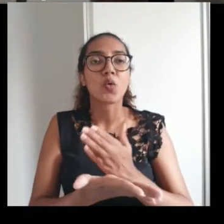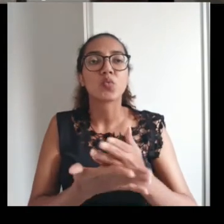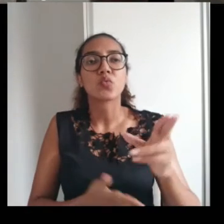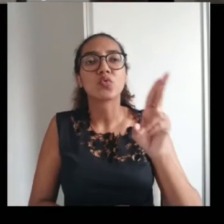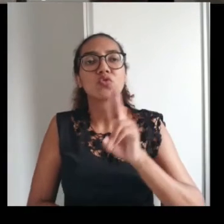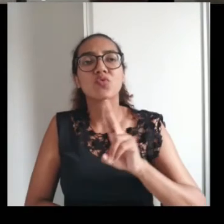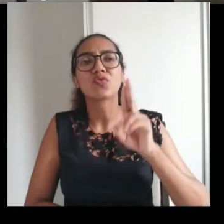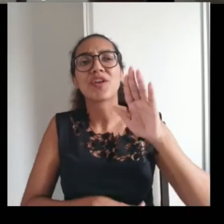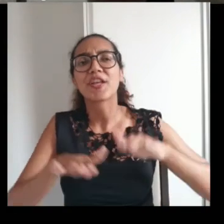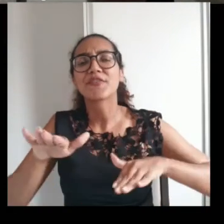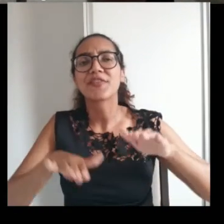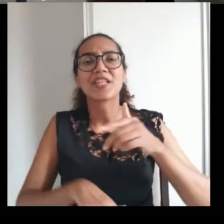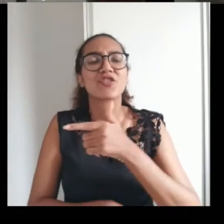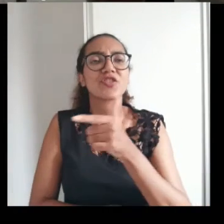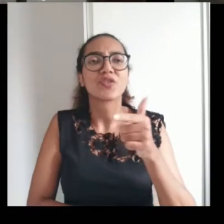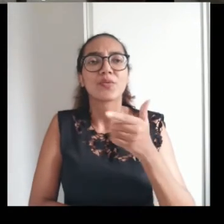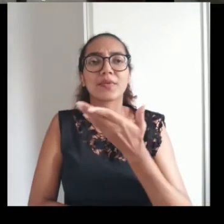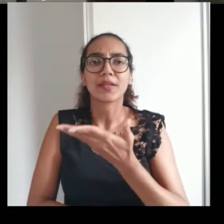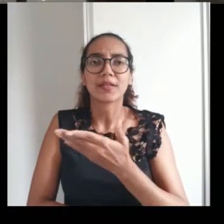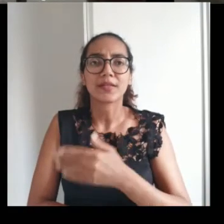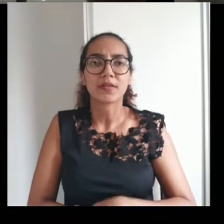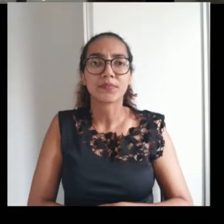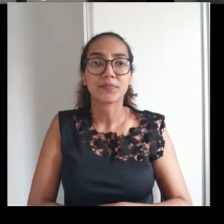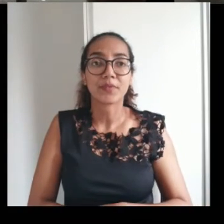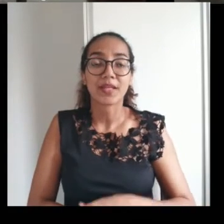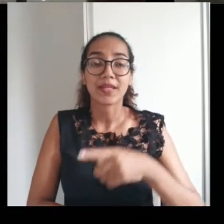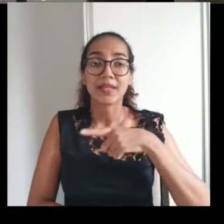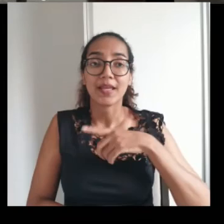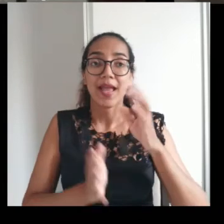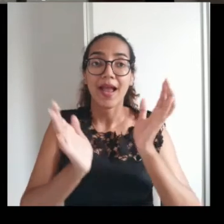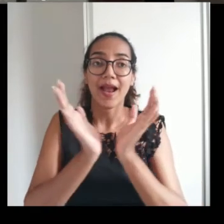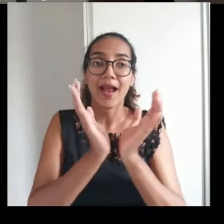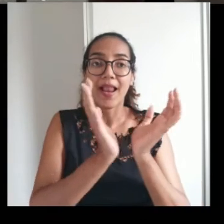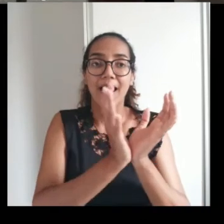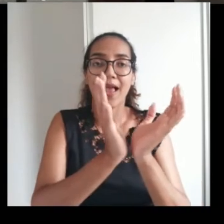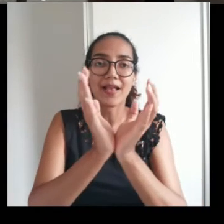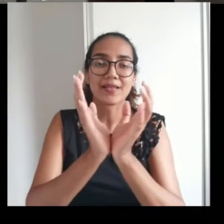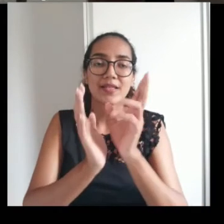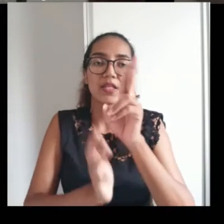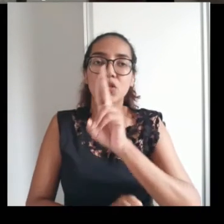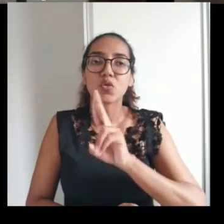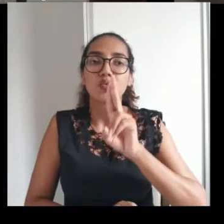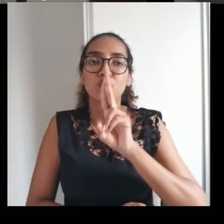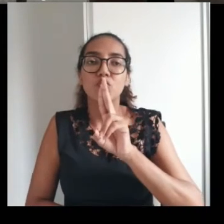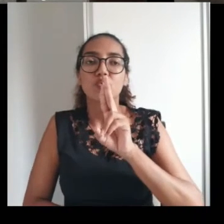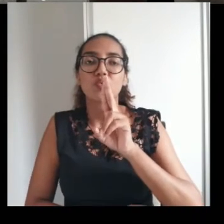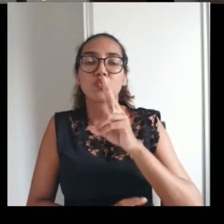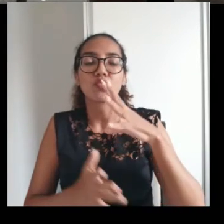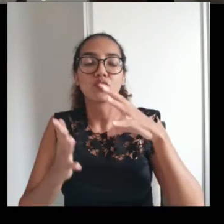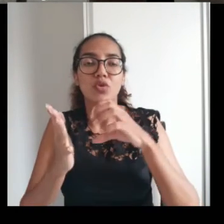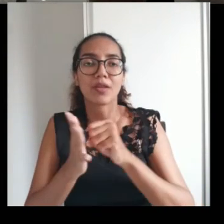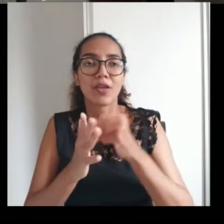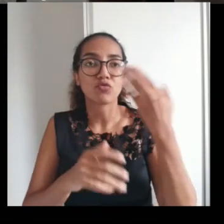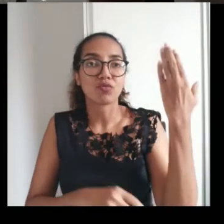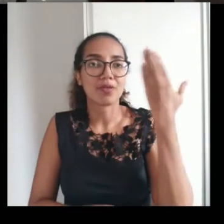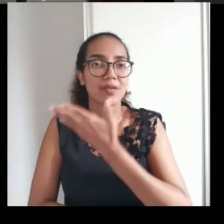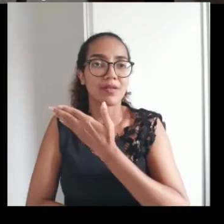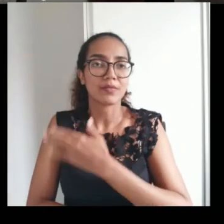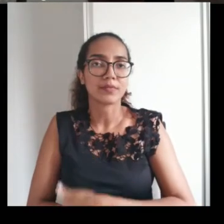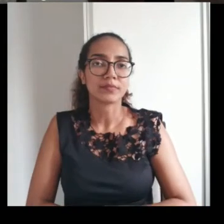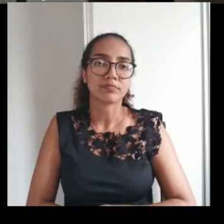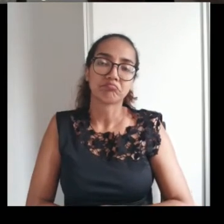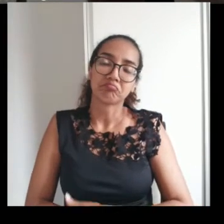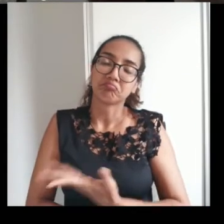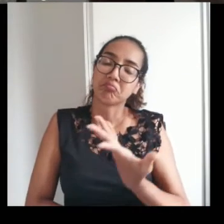tem as classes de aplicação usando os cadastros diretamente, tá certo? É uma abordagem também,